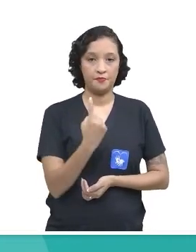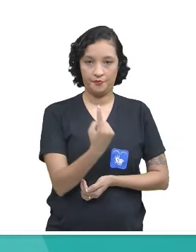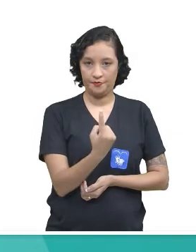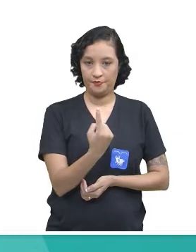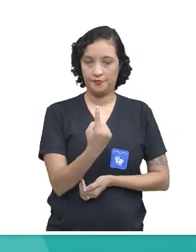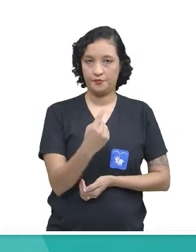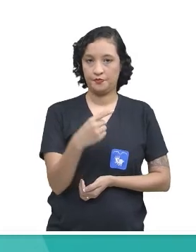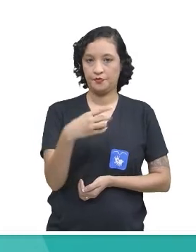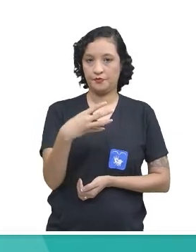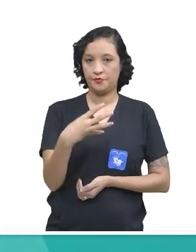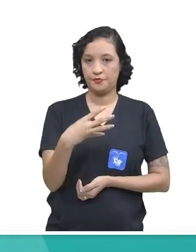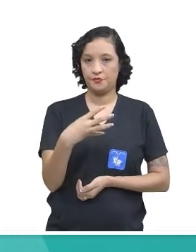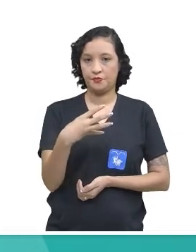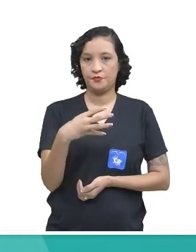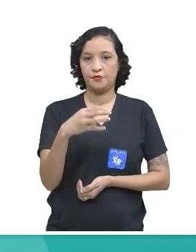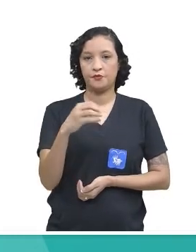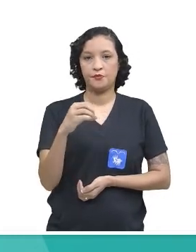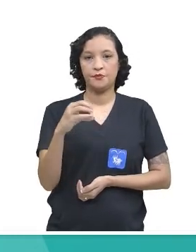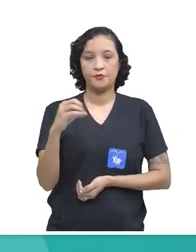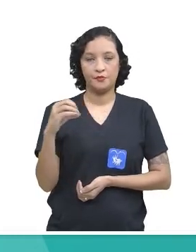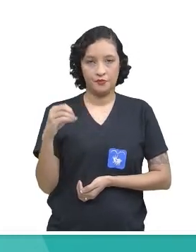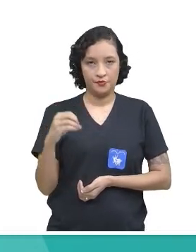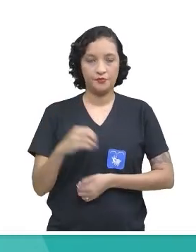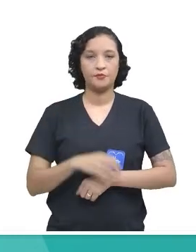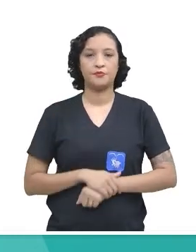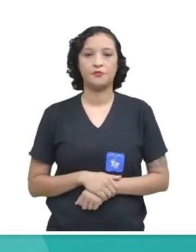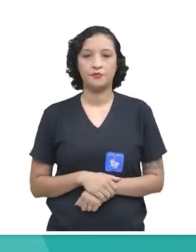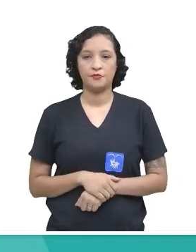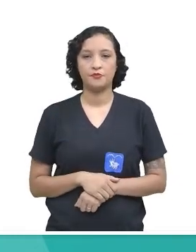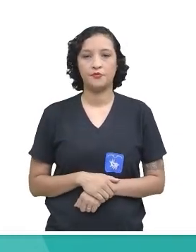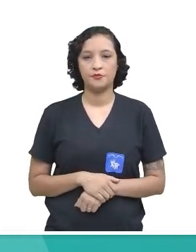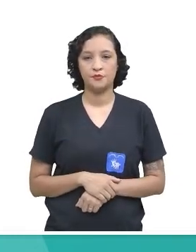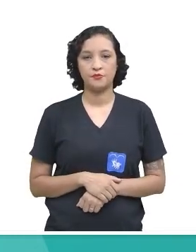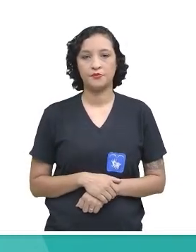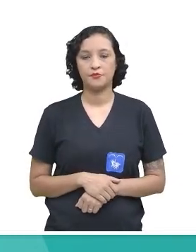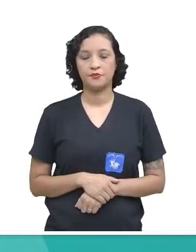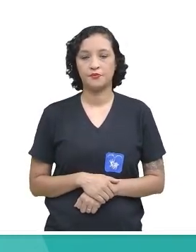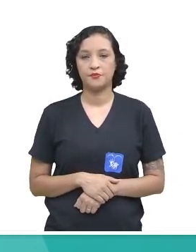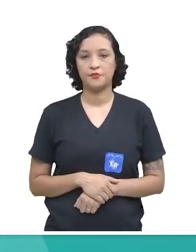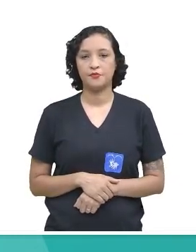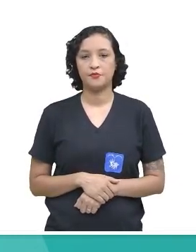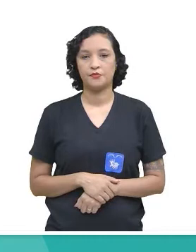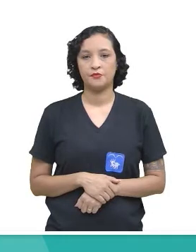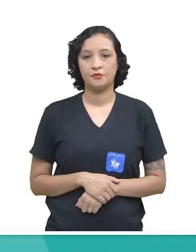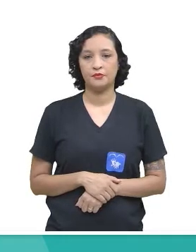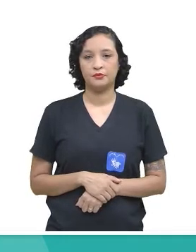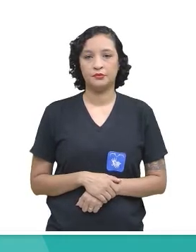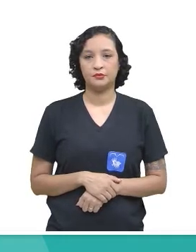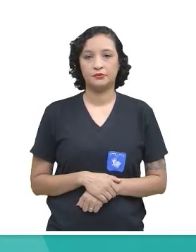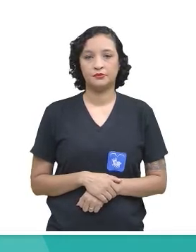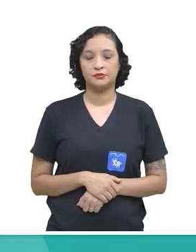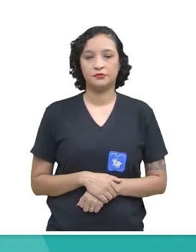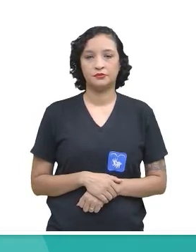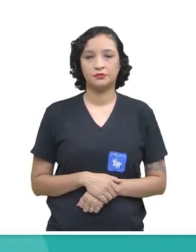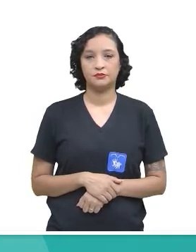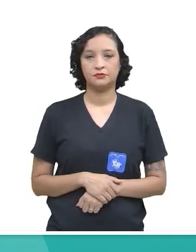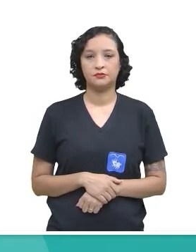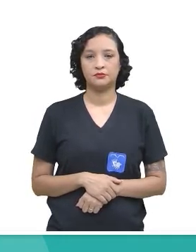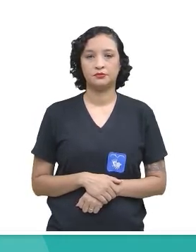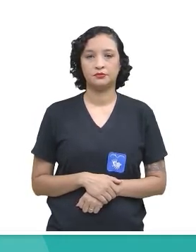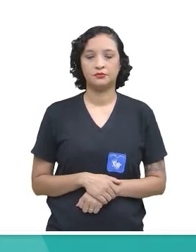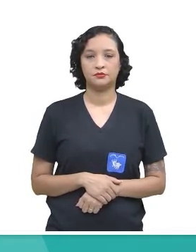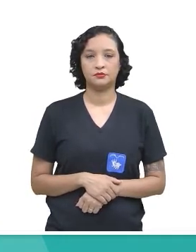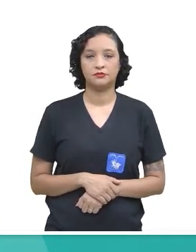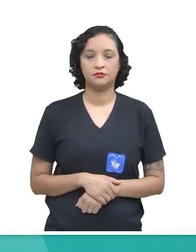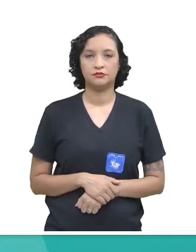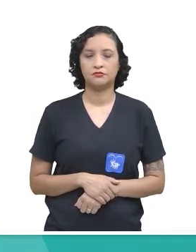aí 140 e os dois zeros do 100, né? Multiplicação por 100. Então, o que a gente vai querer saber aqui?